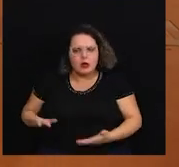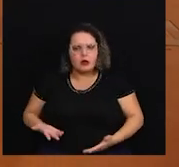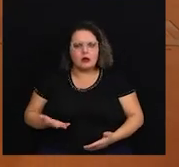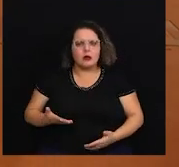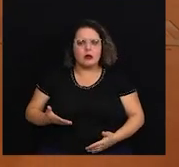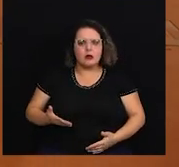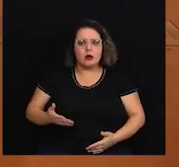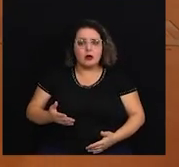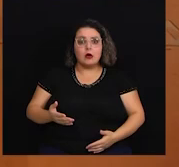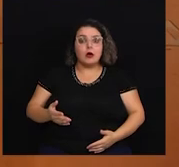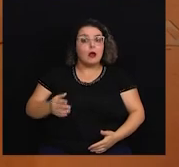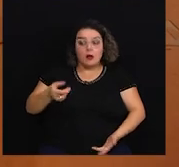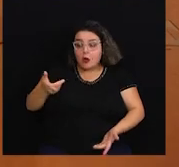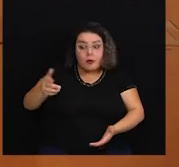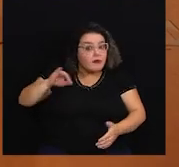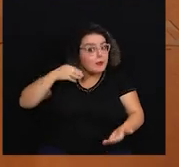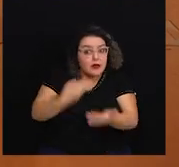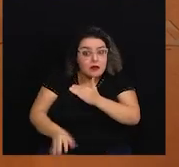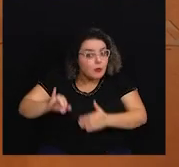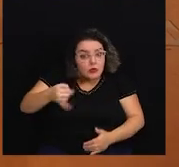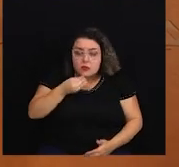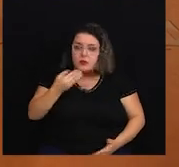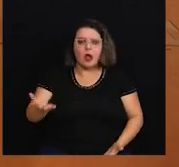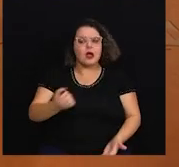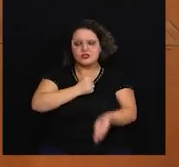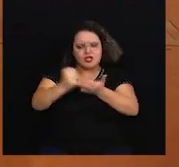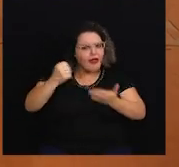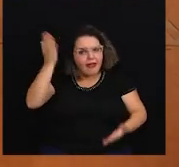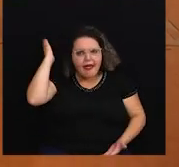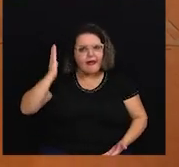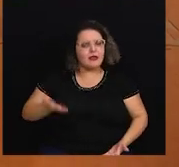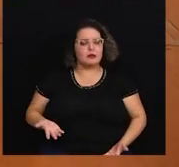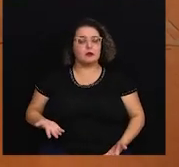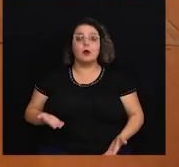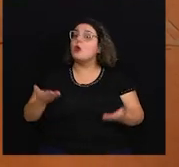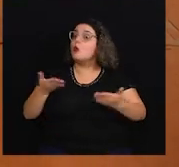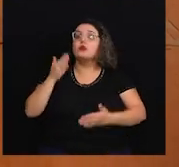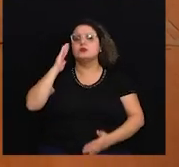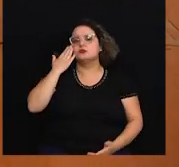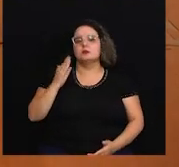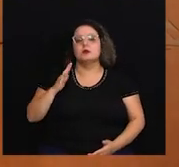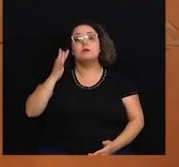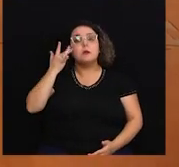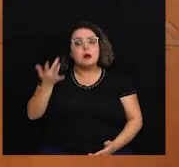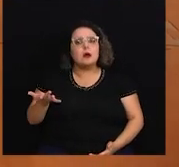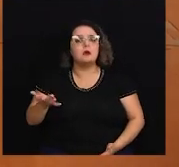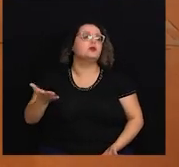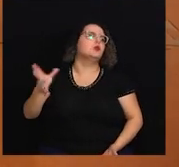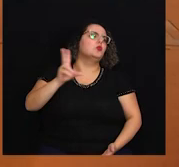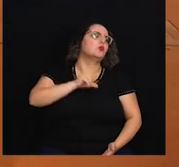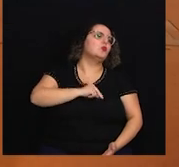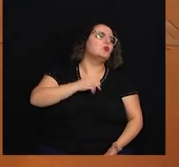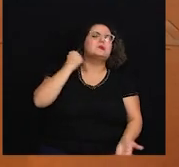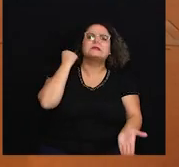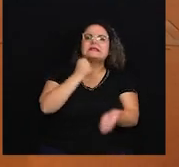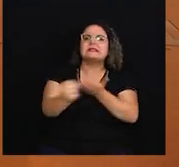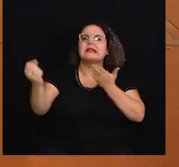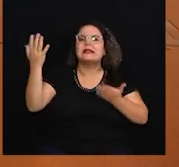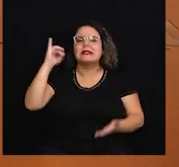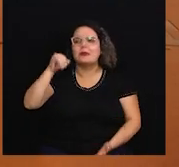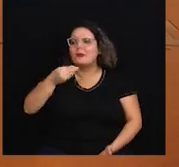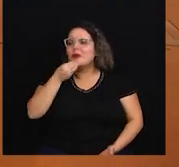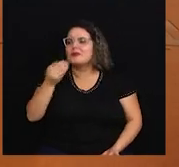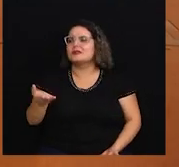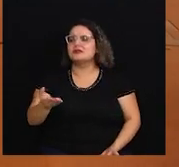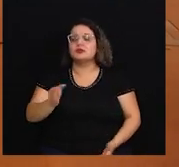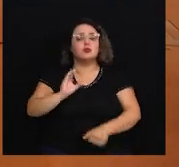é o bonde que tá passando na tua vida é o gole hoje eles não entendi mas amanhã eles vão fala falei algo onde cara isso Você tá no